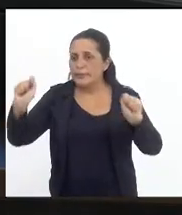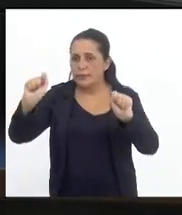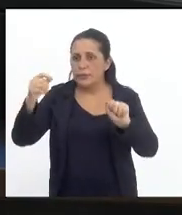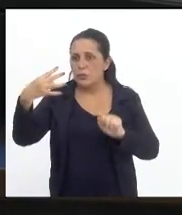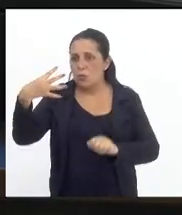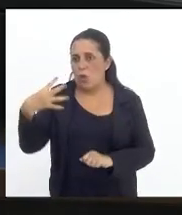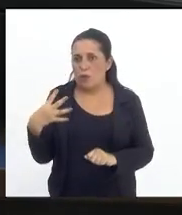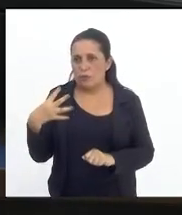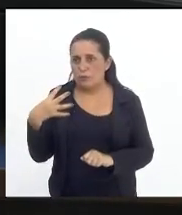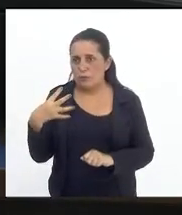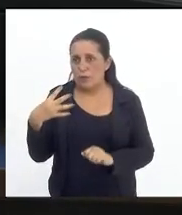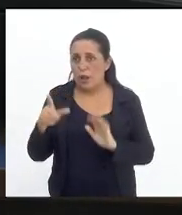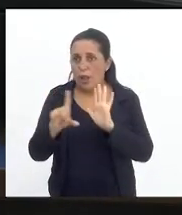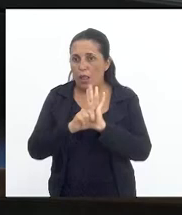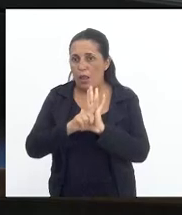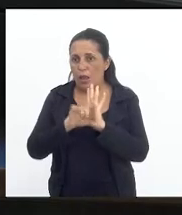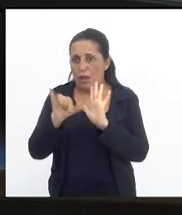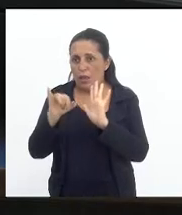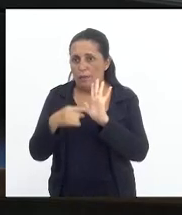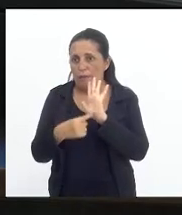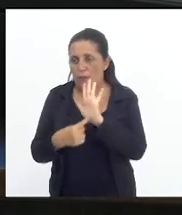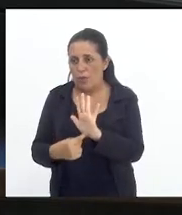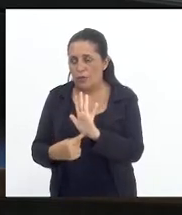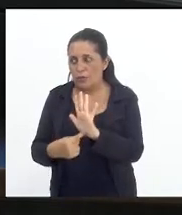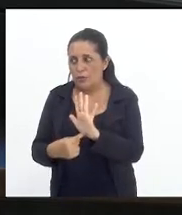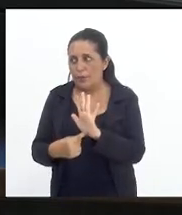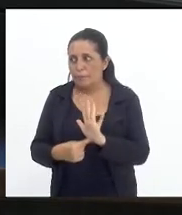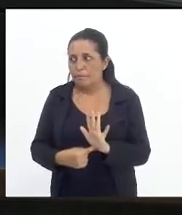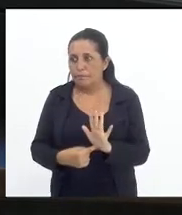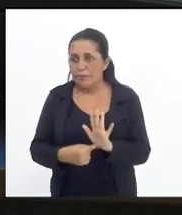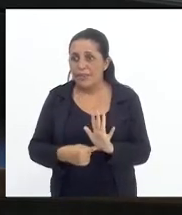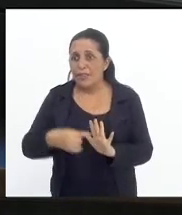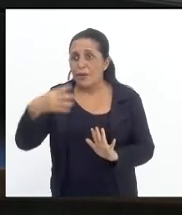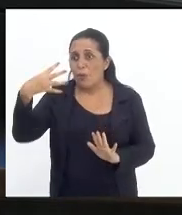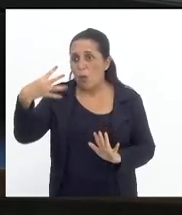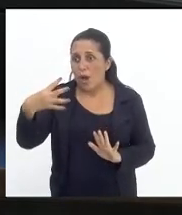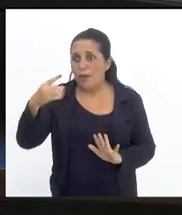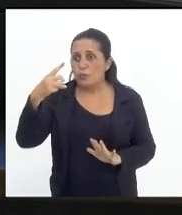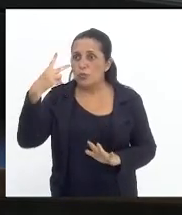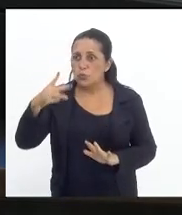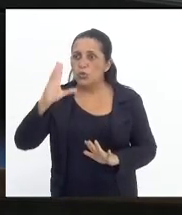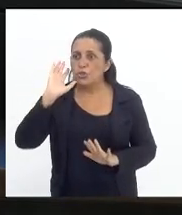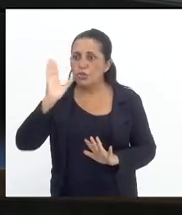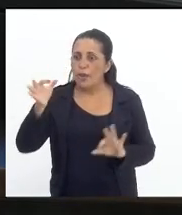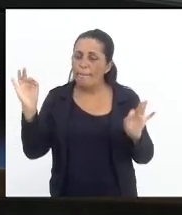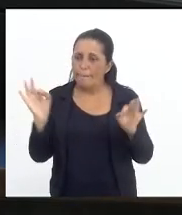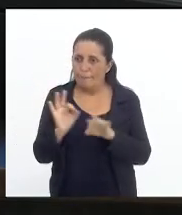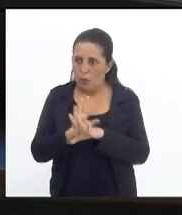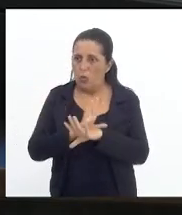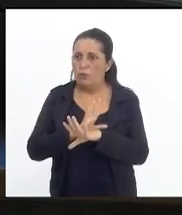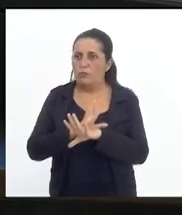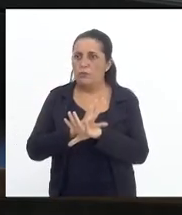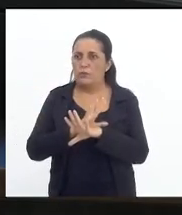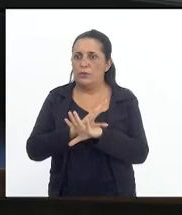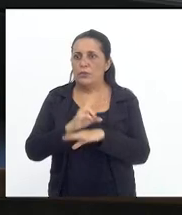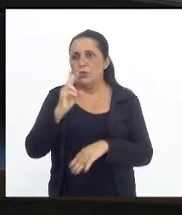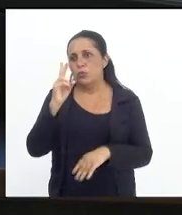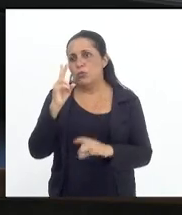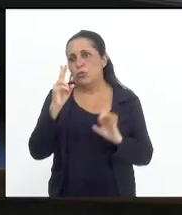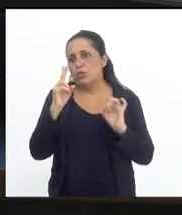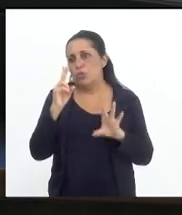quatro horas é o que consta da Lei e dessas quatro duas nós Já compramos então tem duas